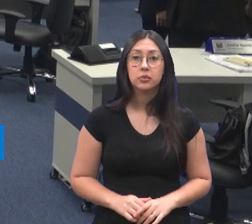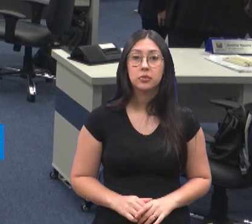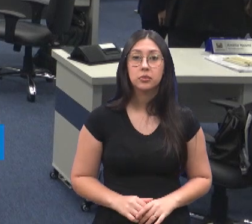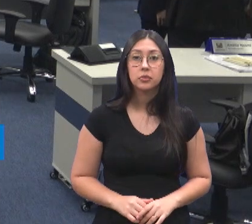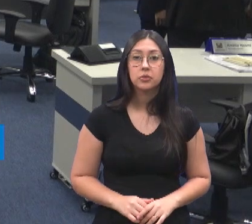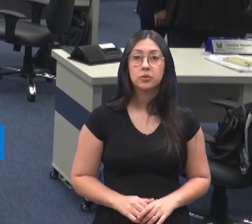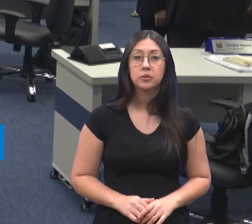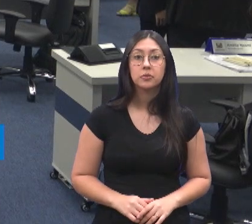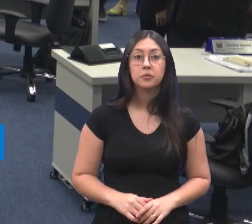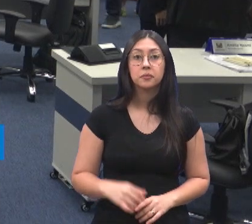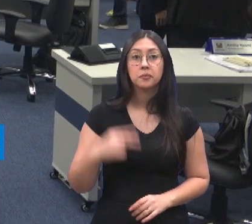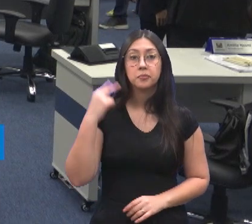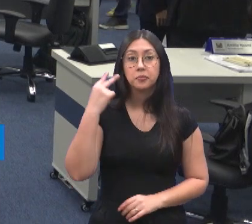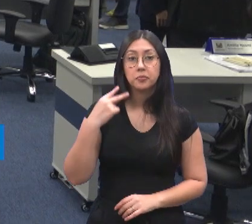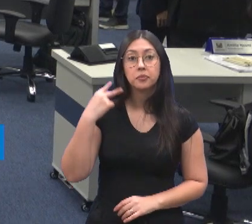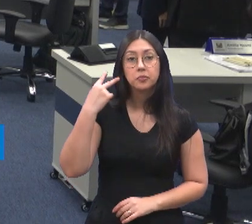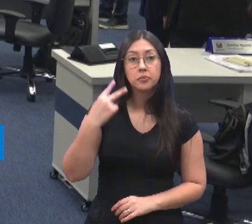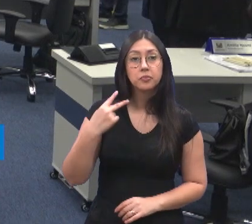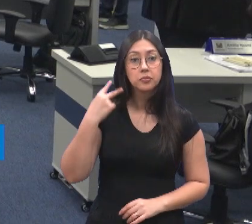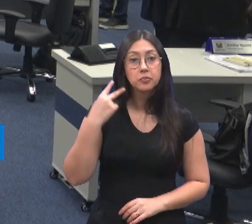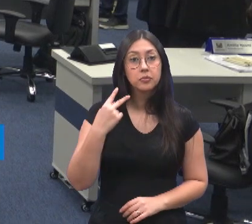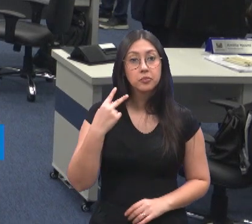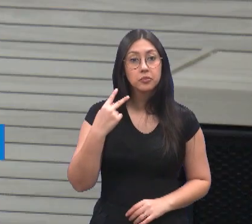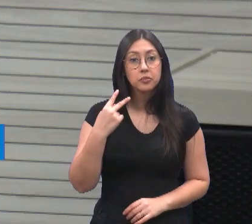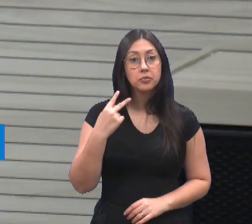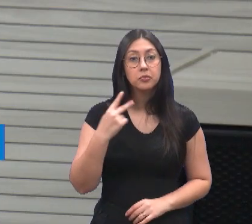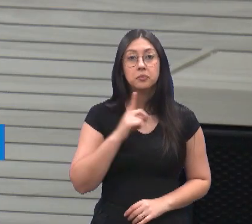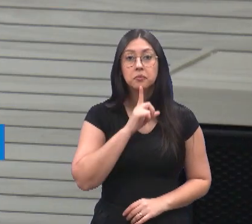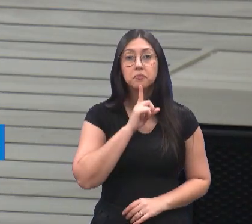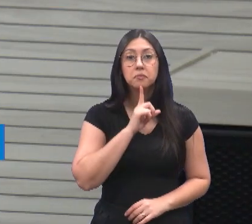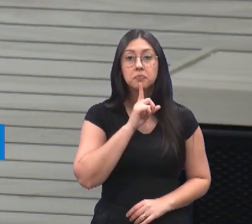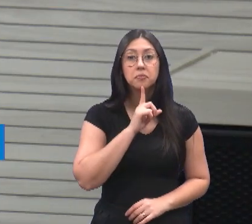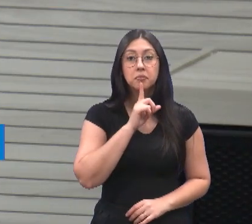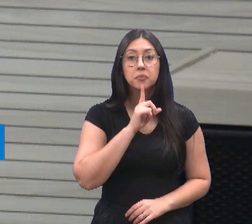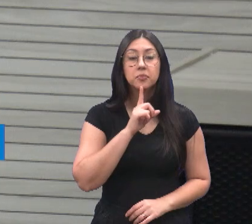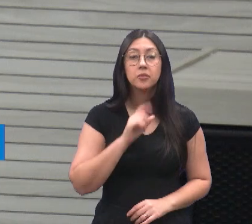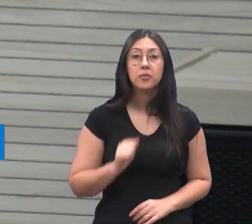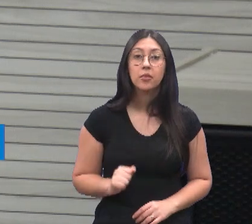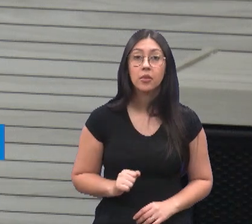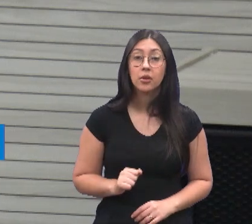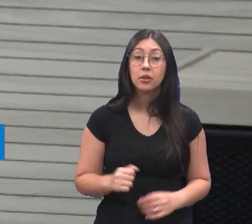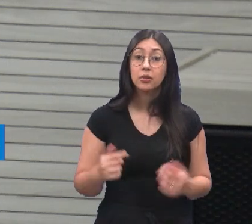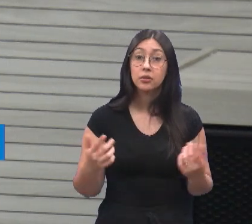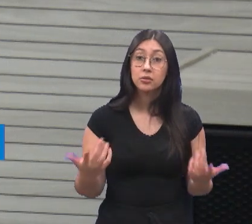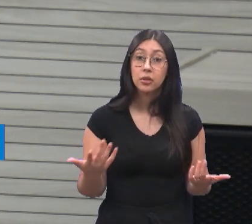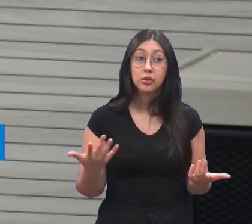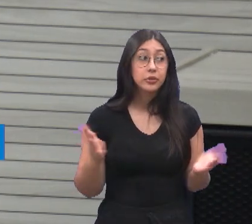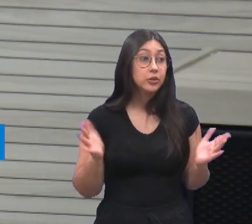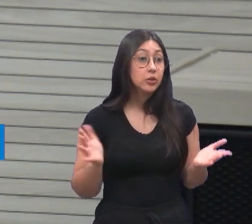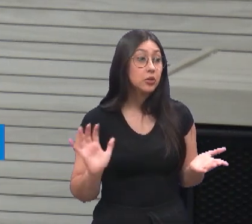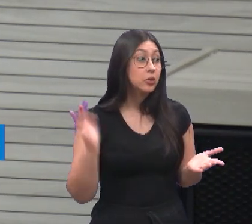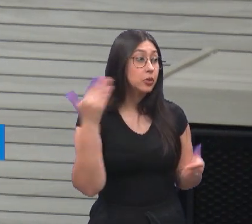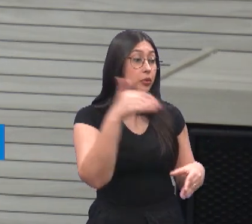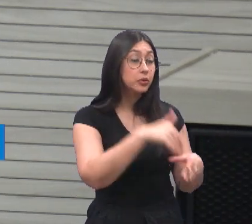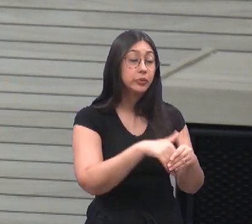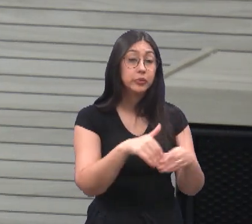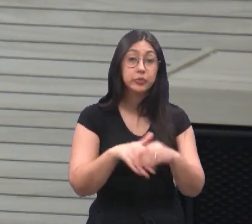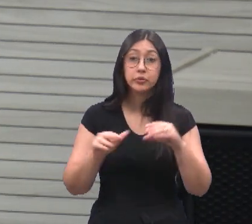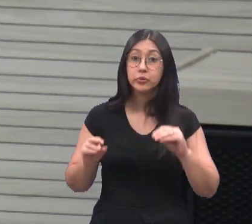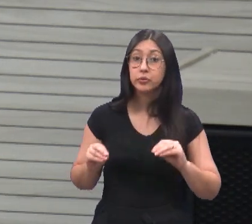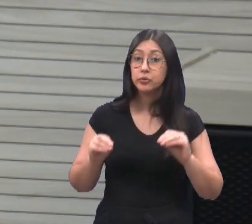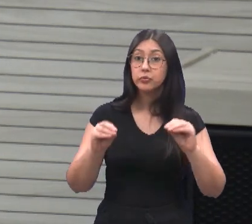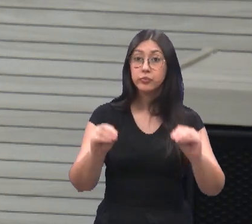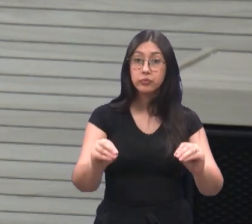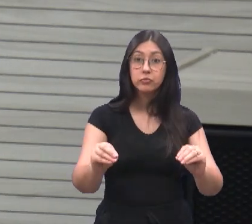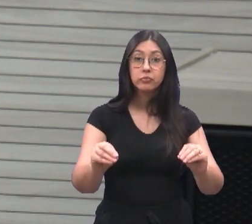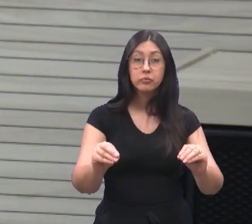Justificativa de votação por tempo de 1 minuto, o vereador Sérgio Camargo. Senhor presidente, mediante o acontecimento do adiamento de votação deste